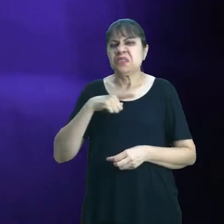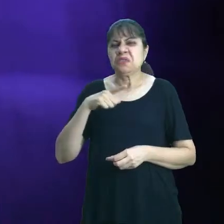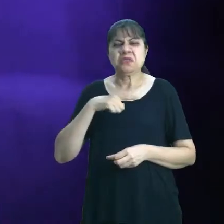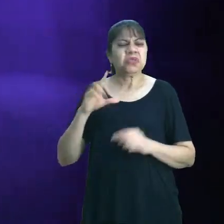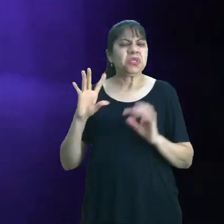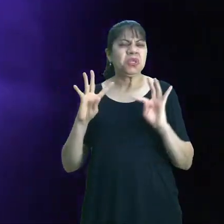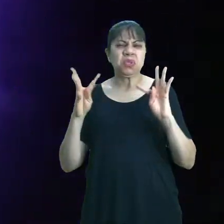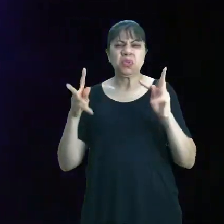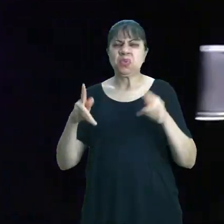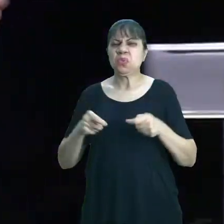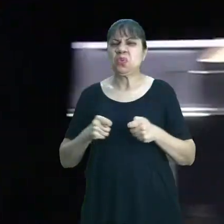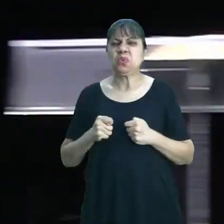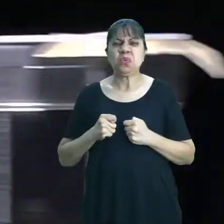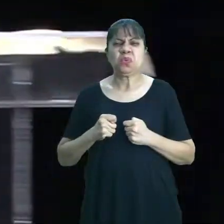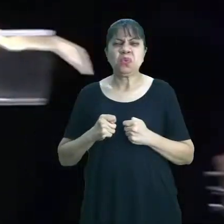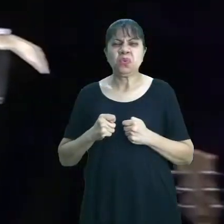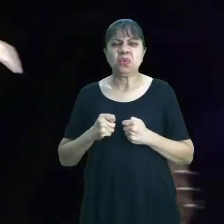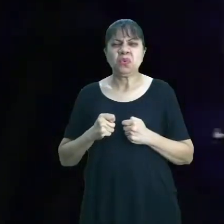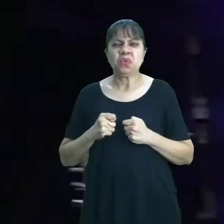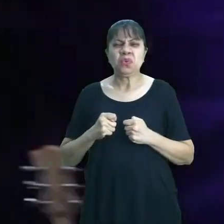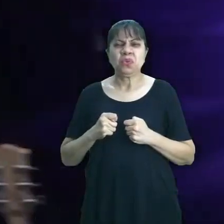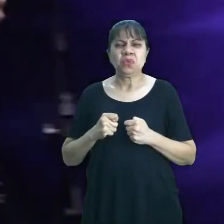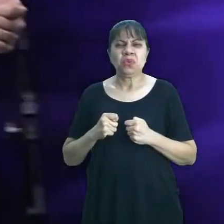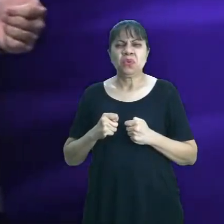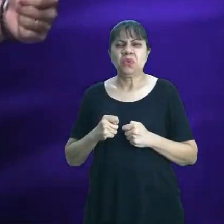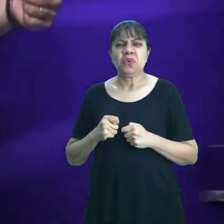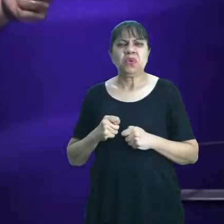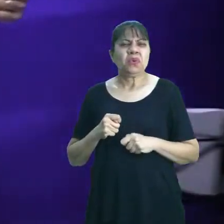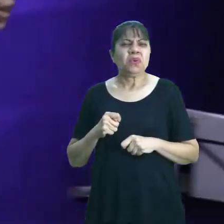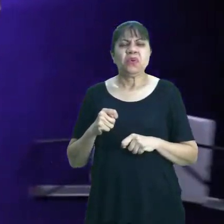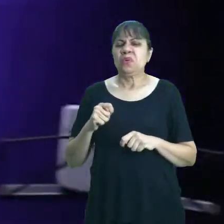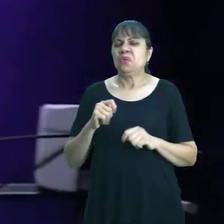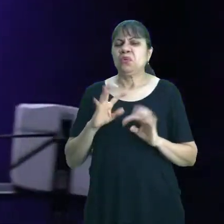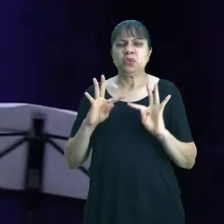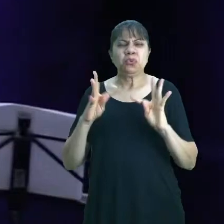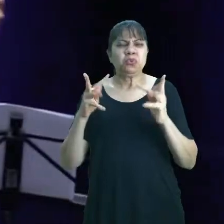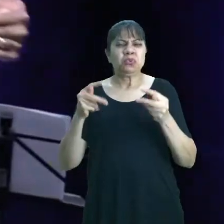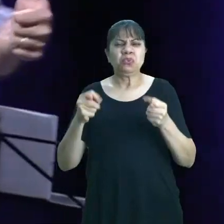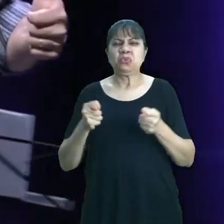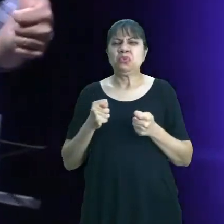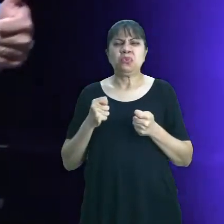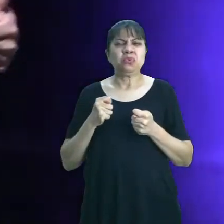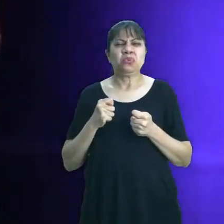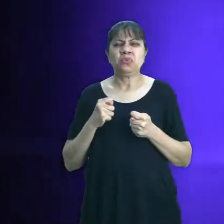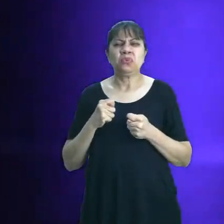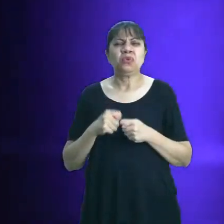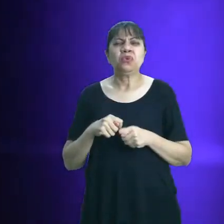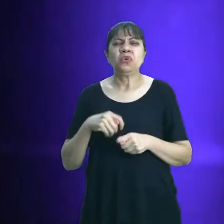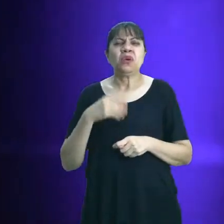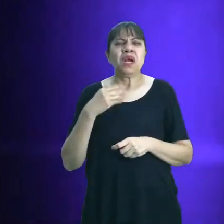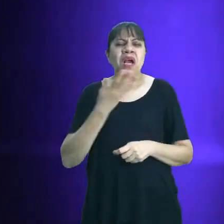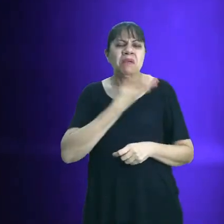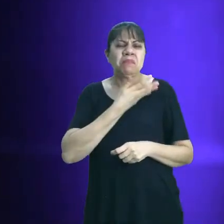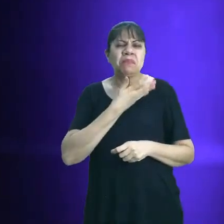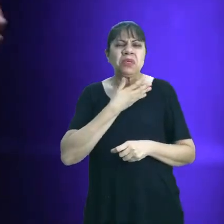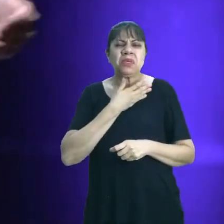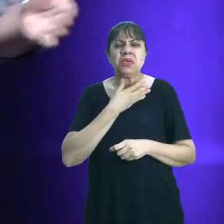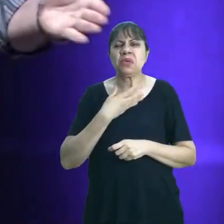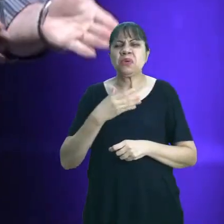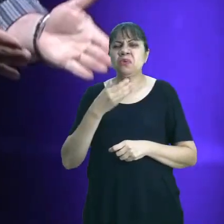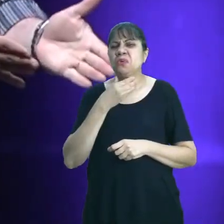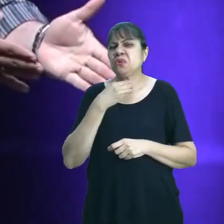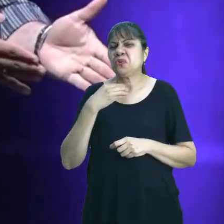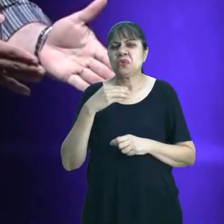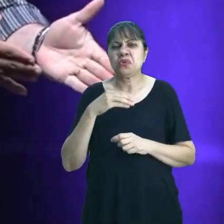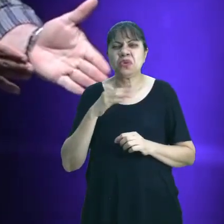Salomão teve fama ao ponto de pessoas dos lugares mais distantes de Israel